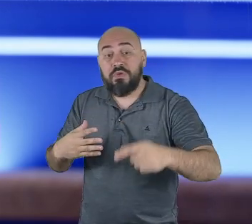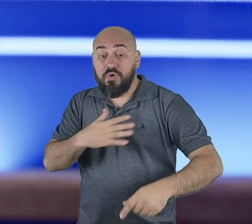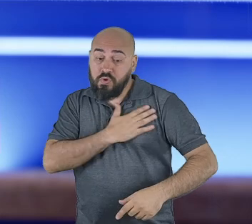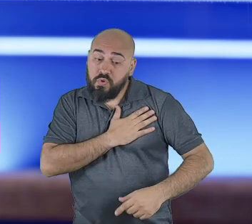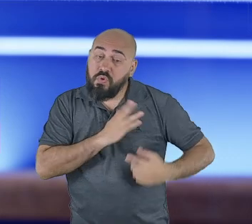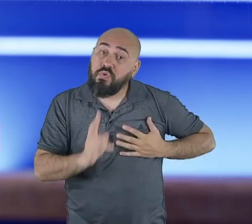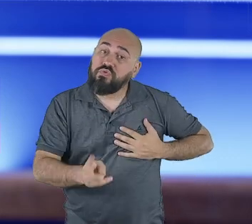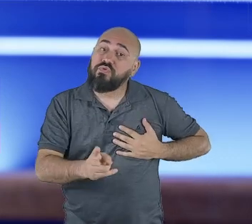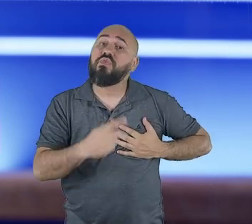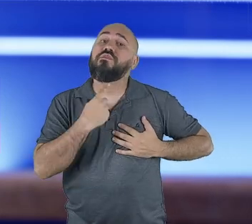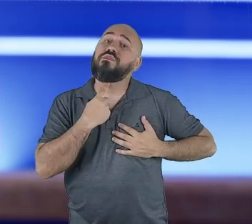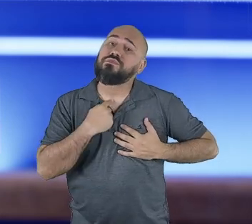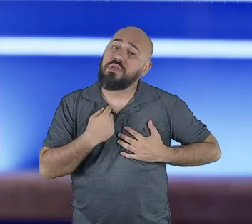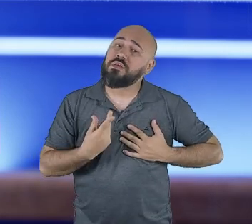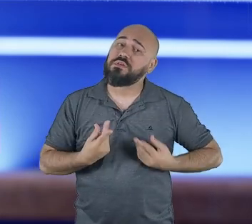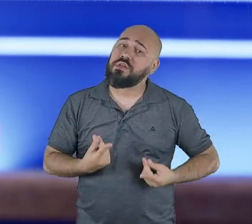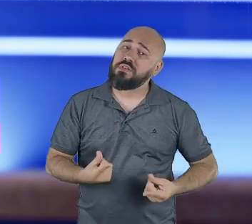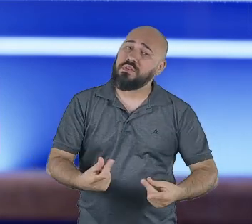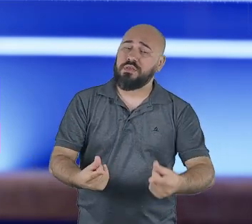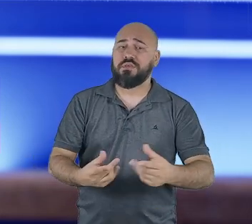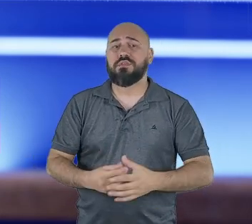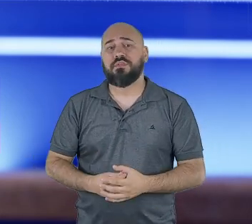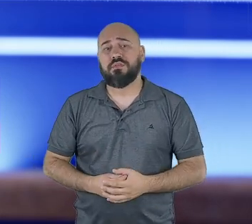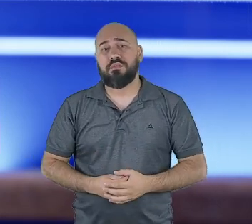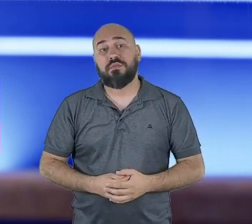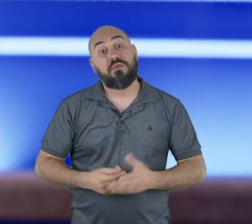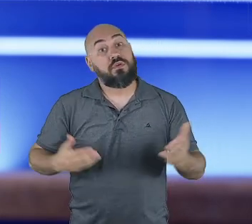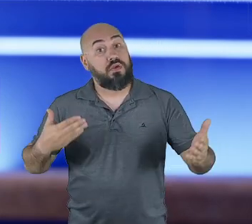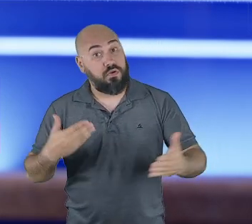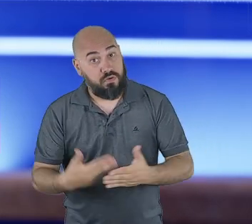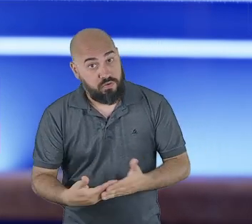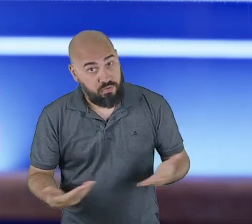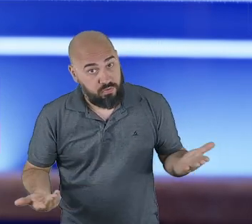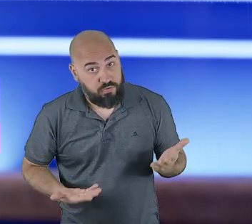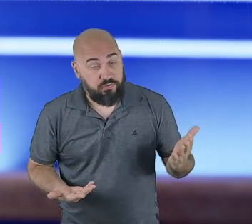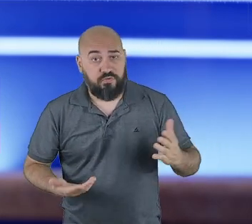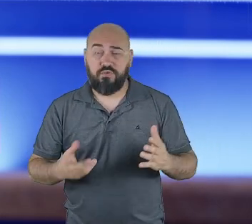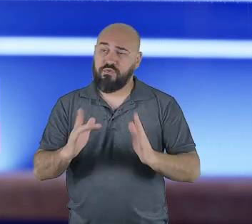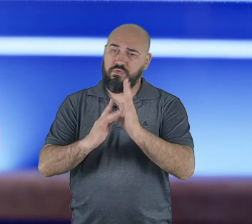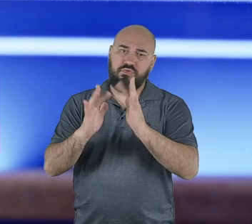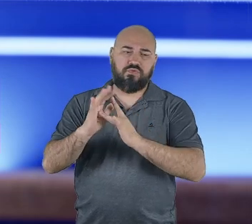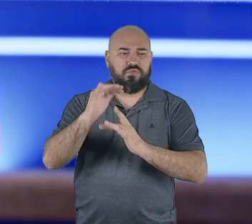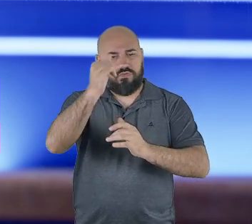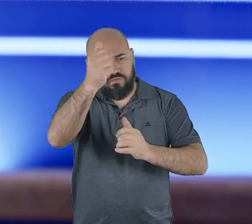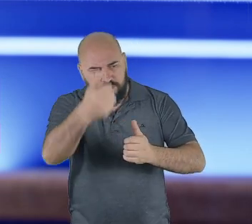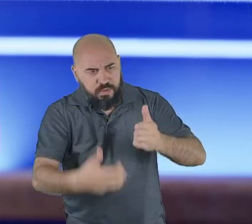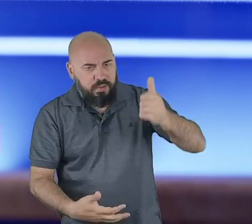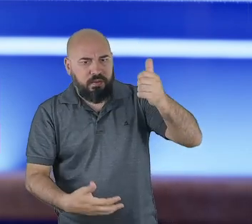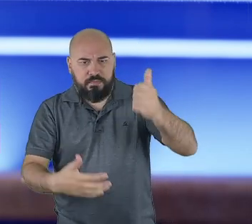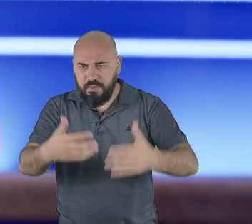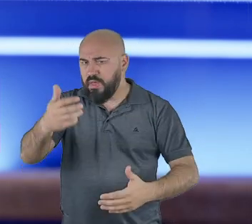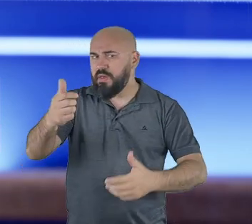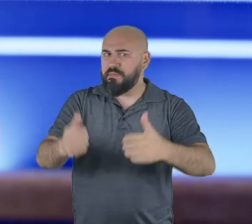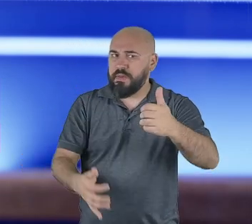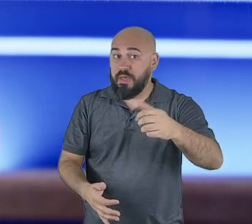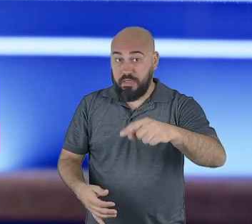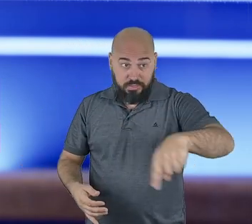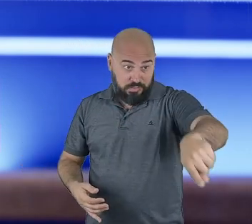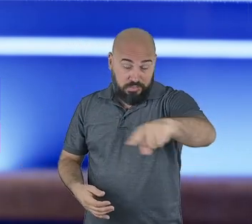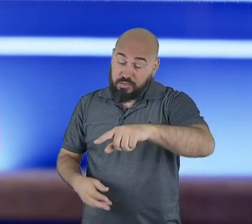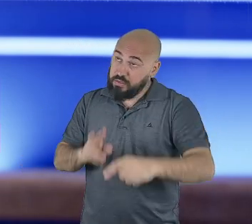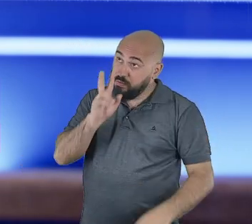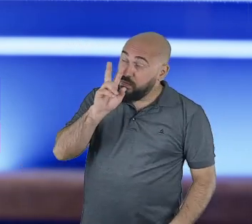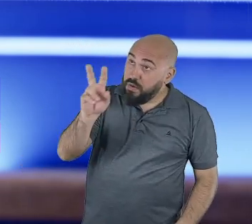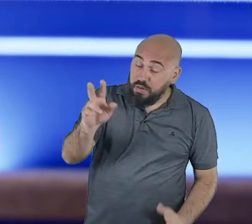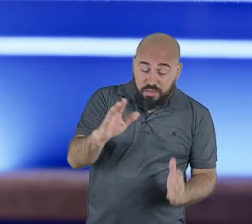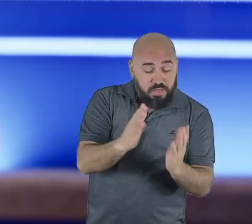mensagens para o seu povo. E nós vamos ser sábios se escutarmos aquilo